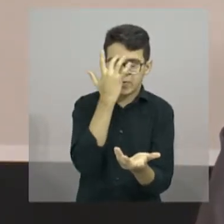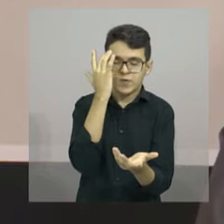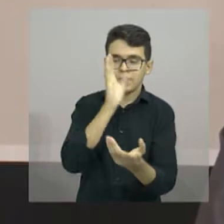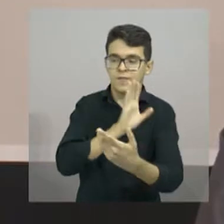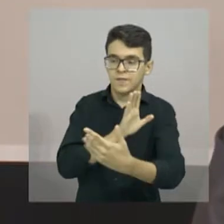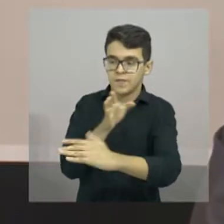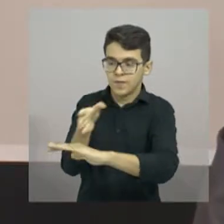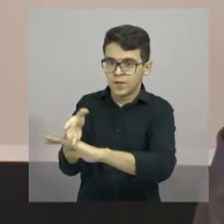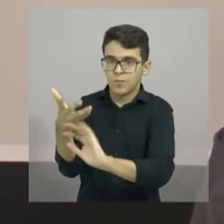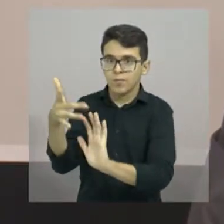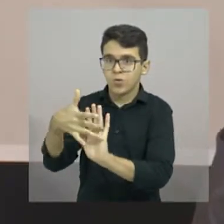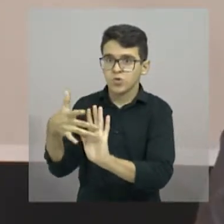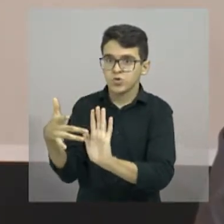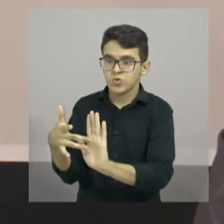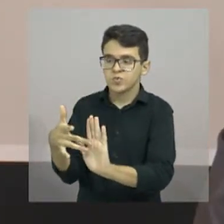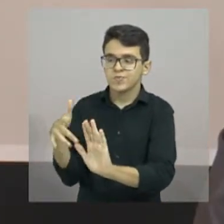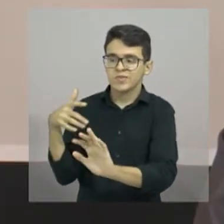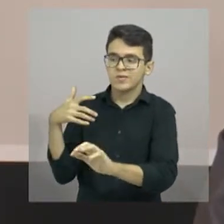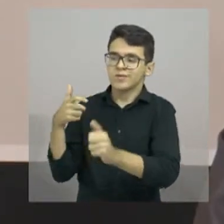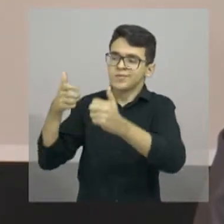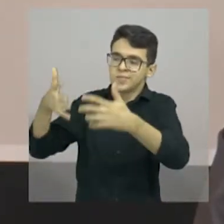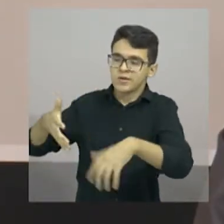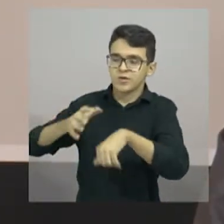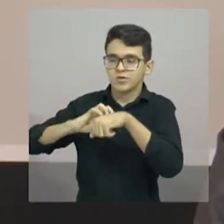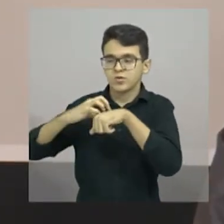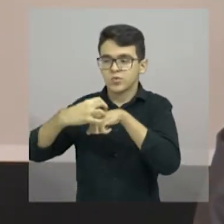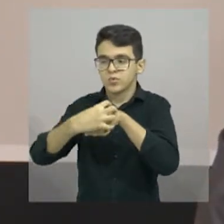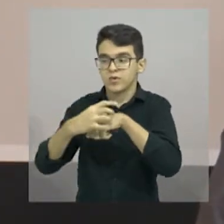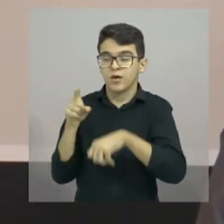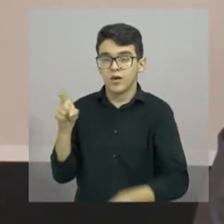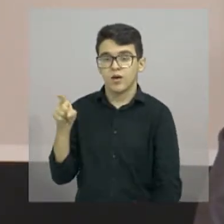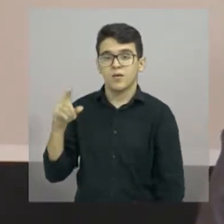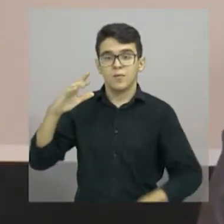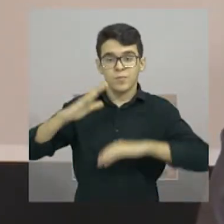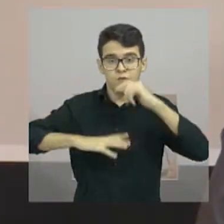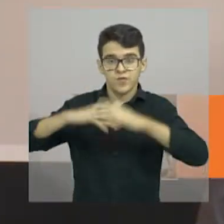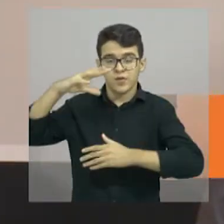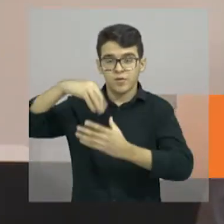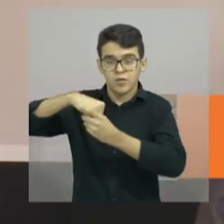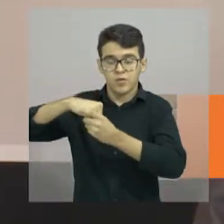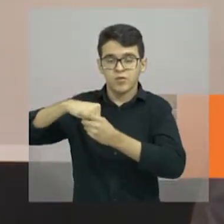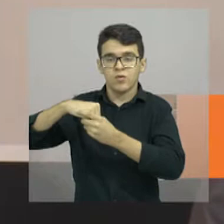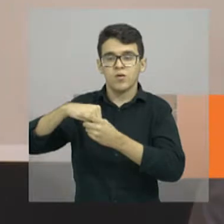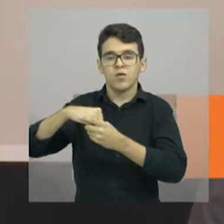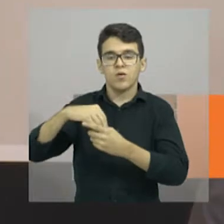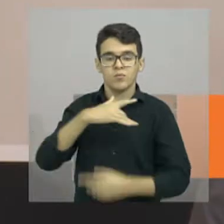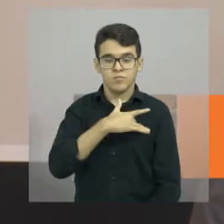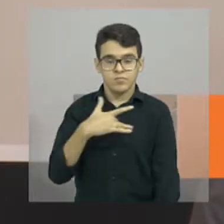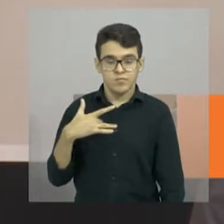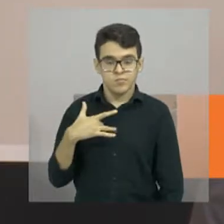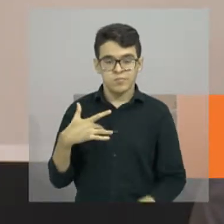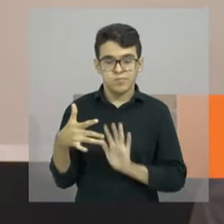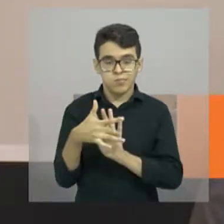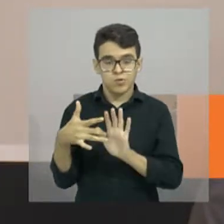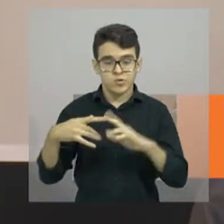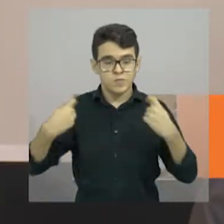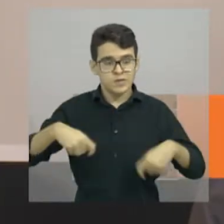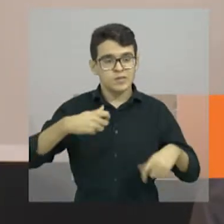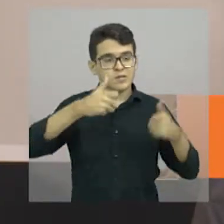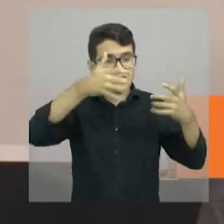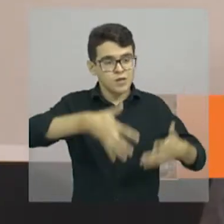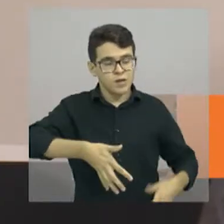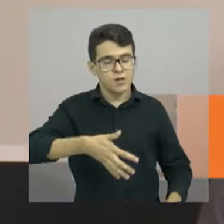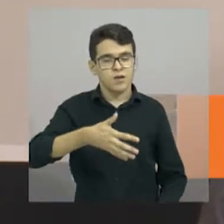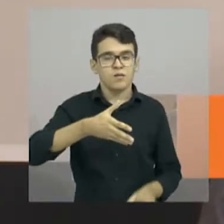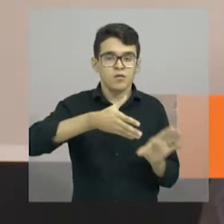saúde frequentemente, que muitos usuários vão, sabe como é o trâmite. O médico solicita, a gente marca a consulta no NAC e a partir